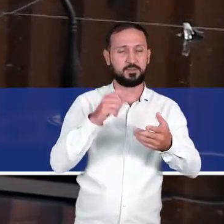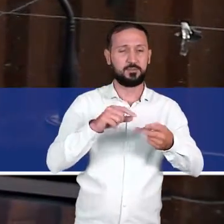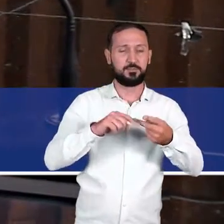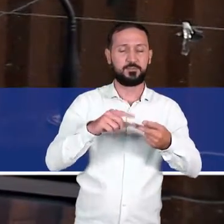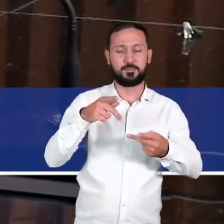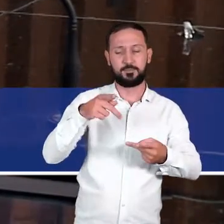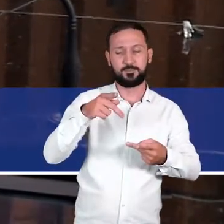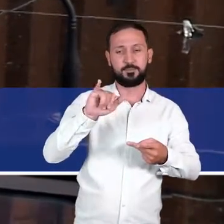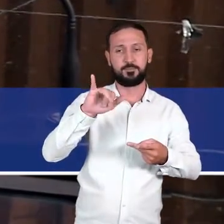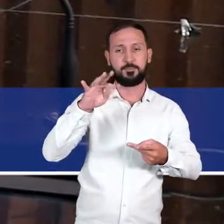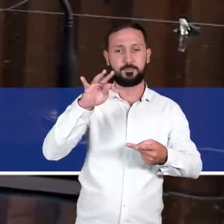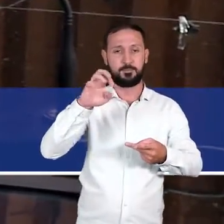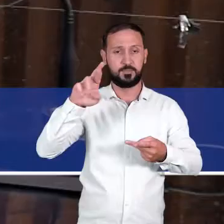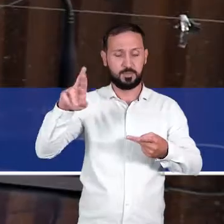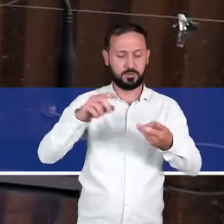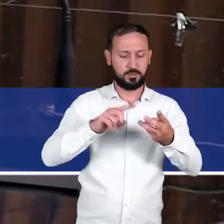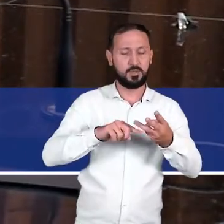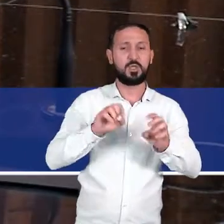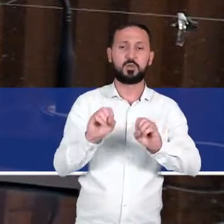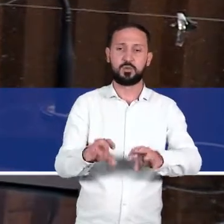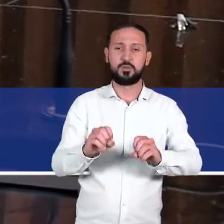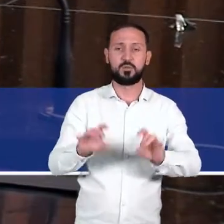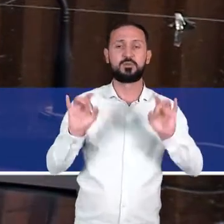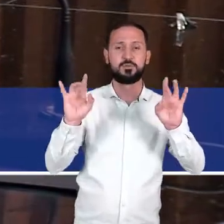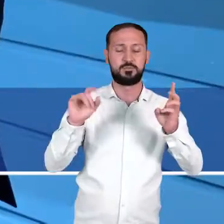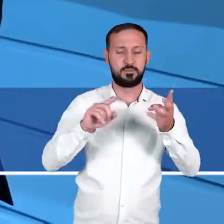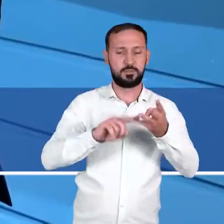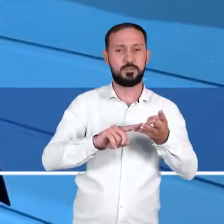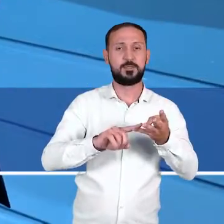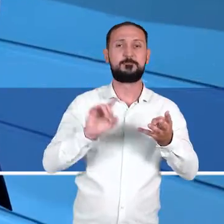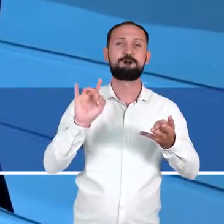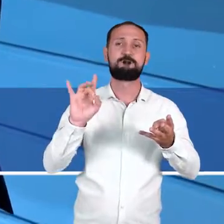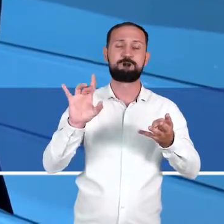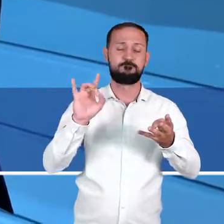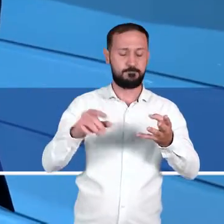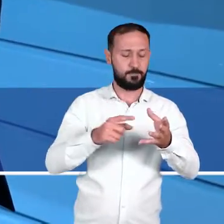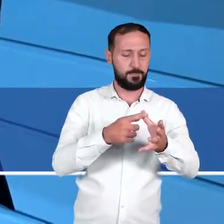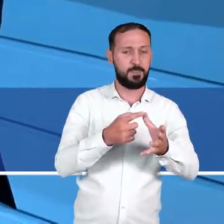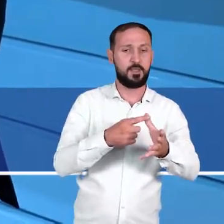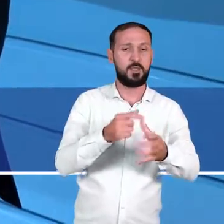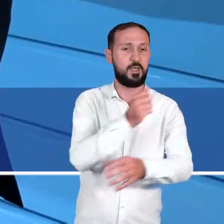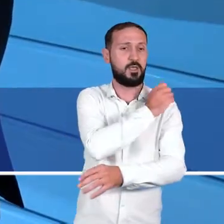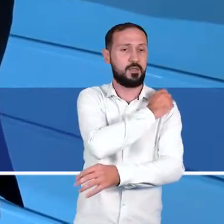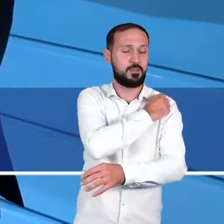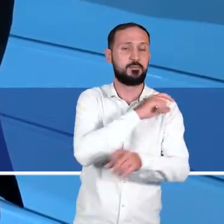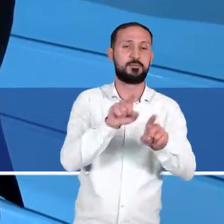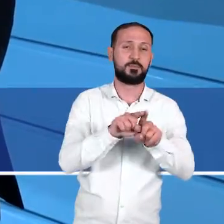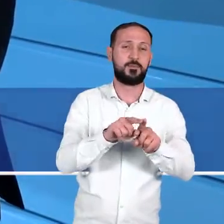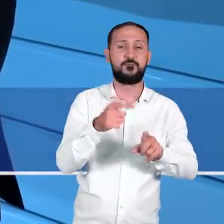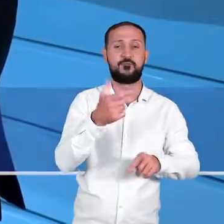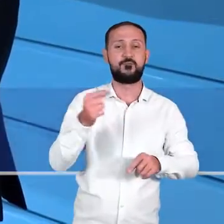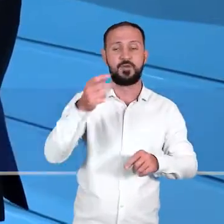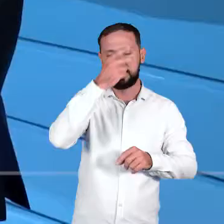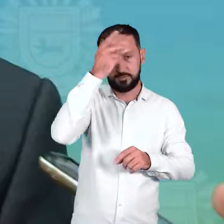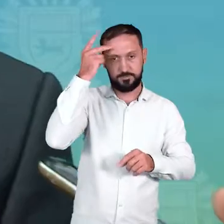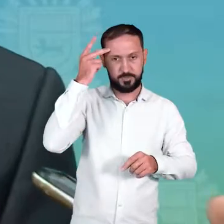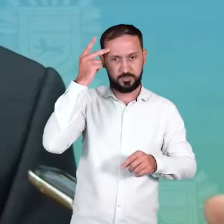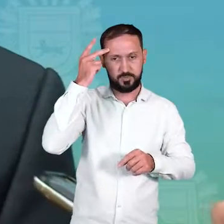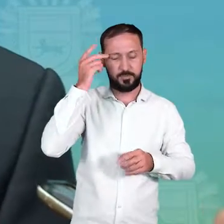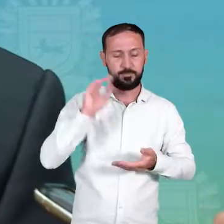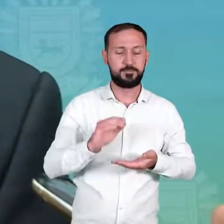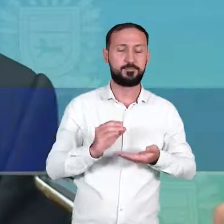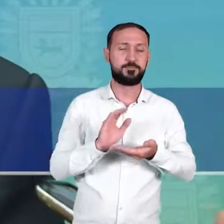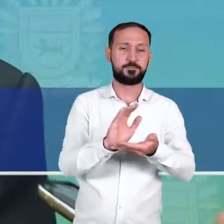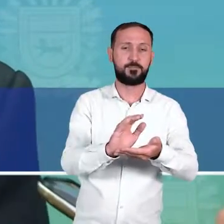Peter Drucker, Educador Emérito, Destaque do Ano e Acadêmicos Eméritos, 20 pessoas no total. Não